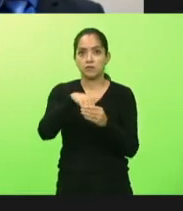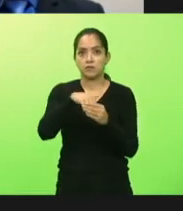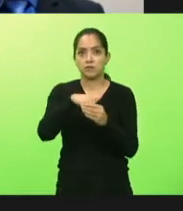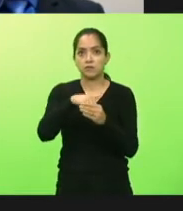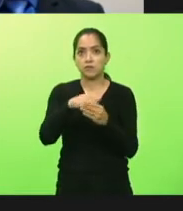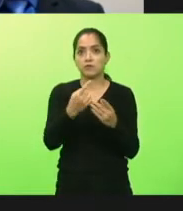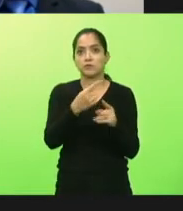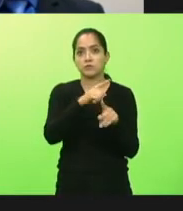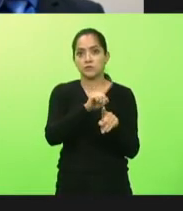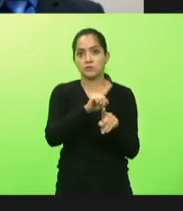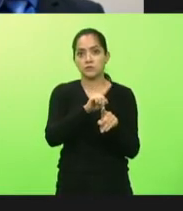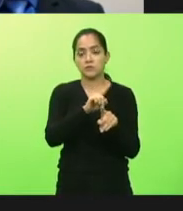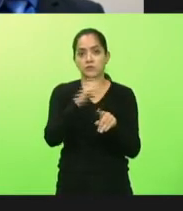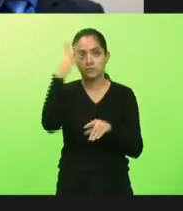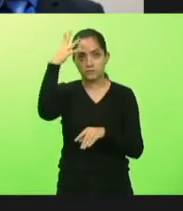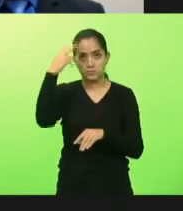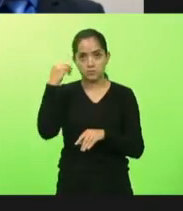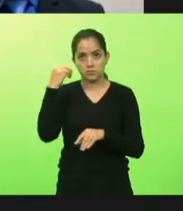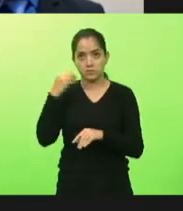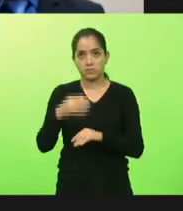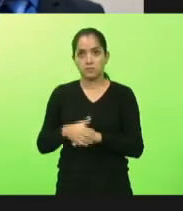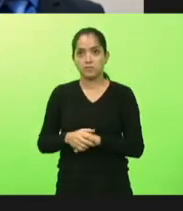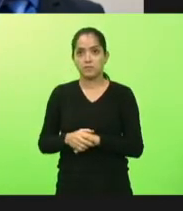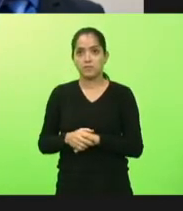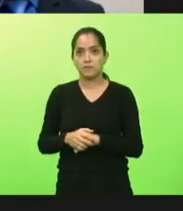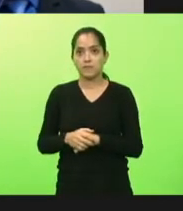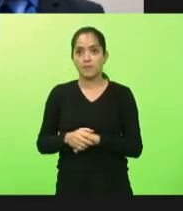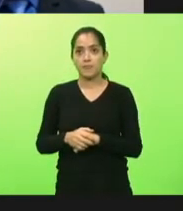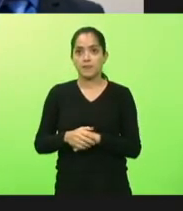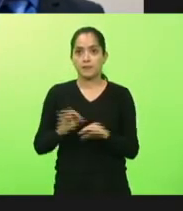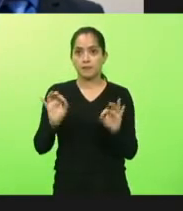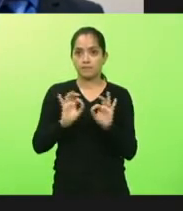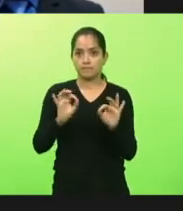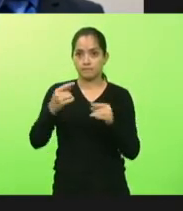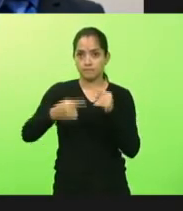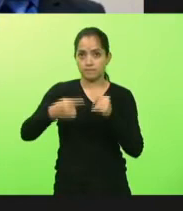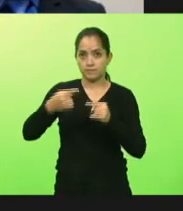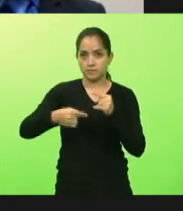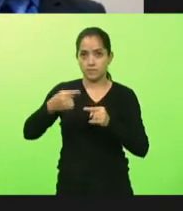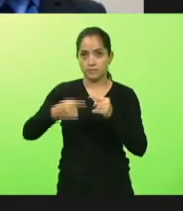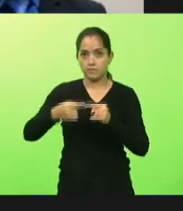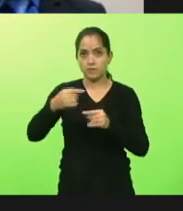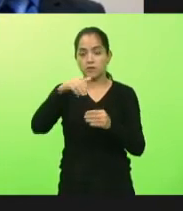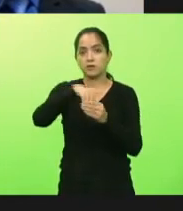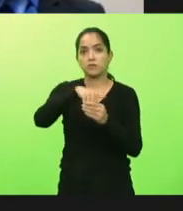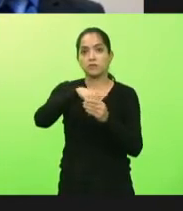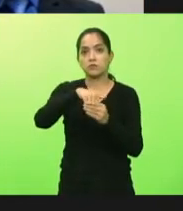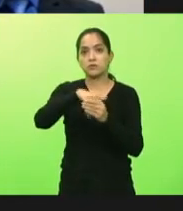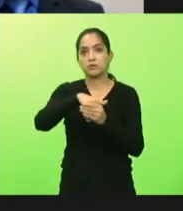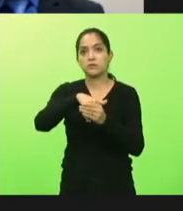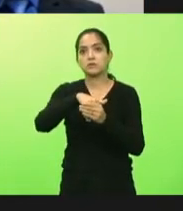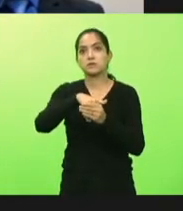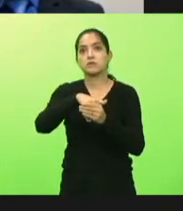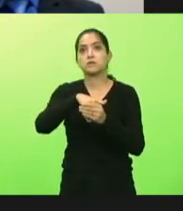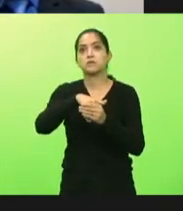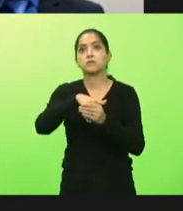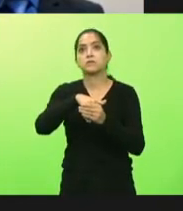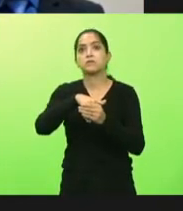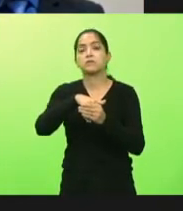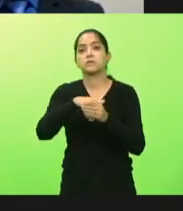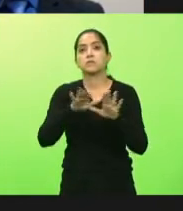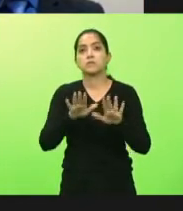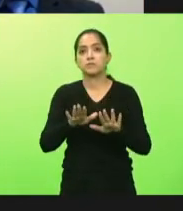Carminati, por favor. Não havendo mais quem queira discutir, em votação, deputados que aprovam, permaneçam como se